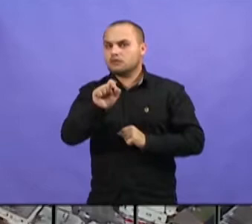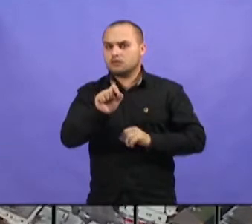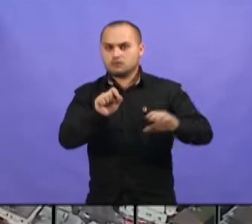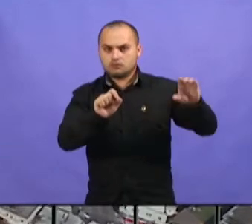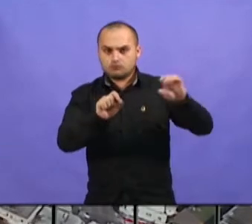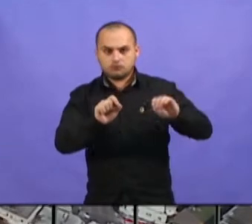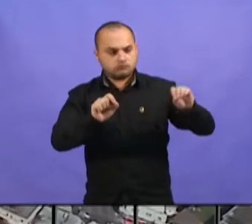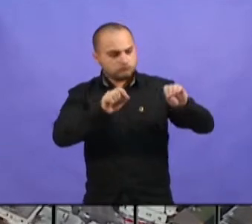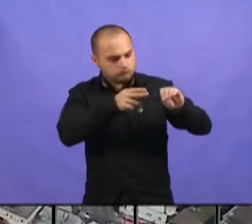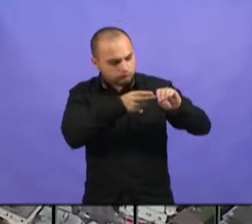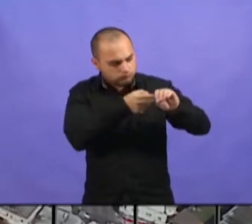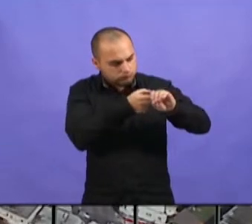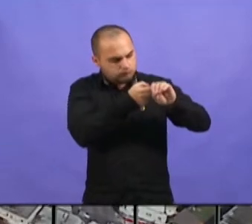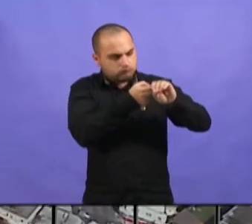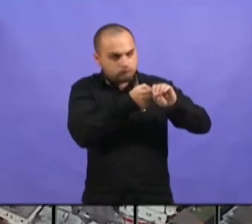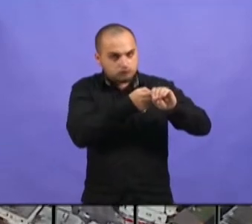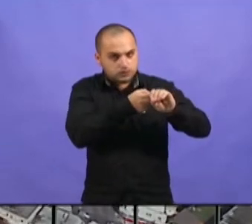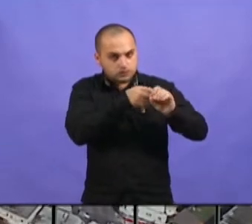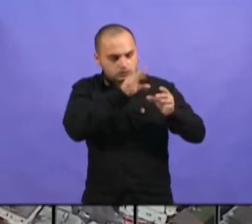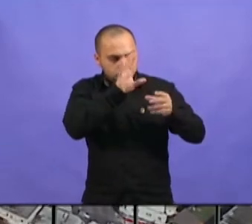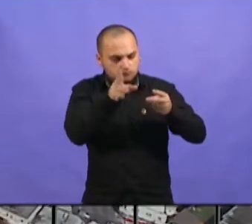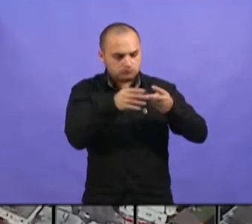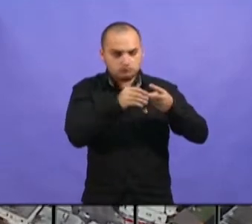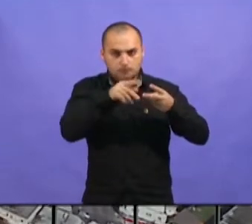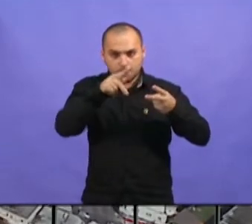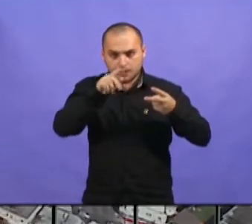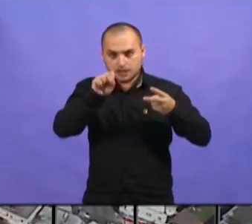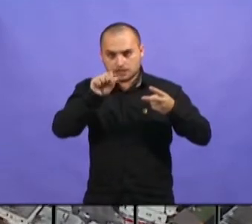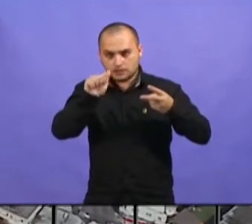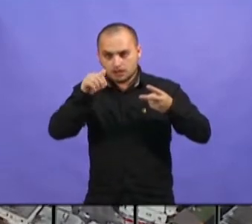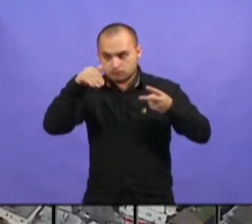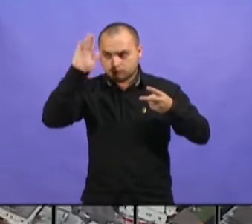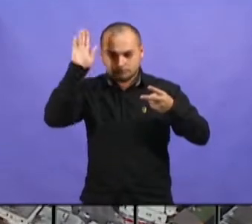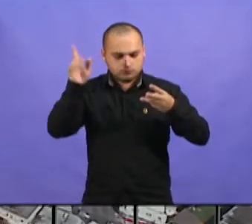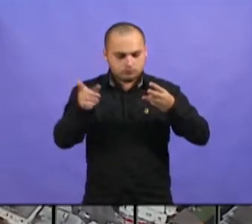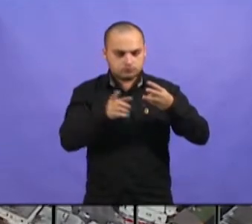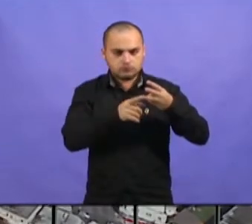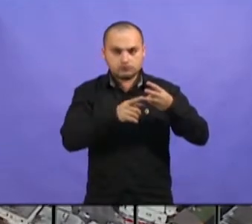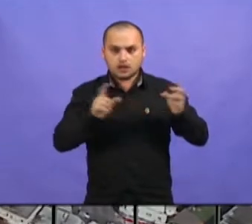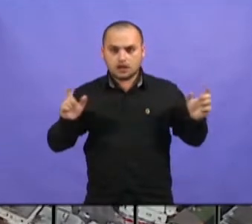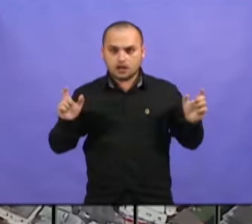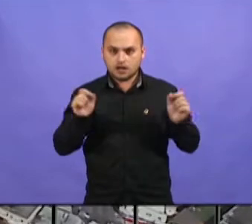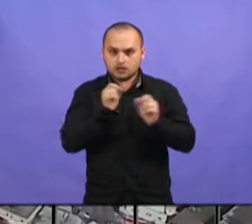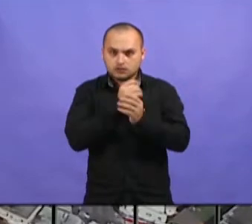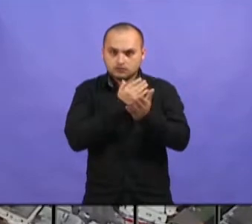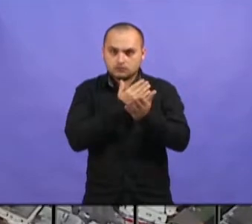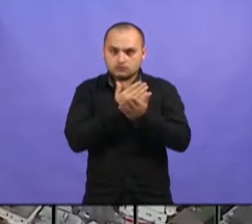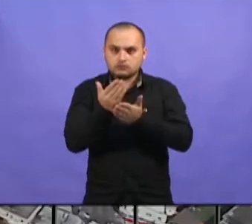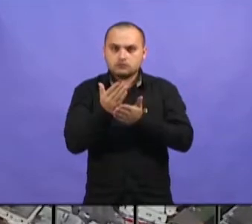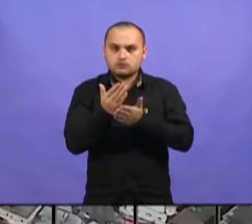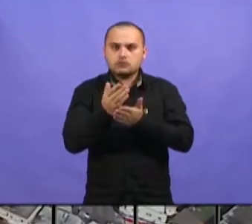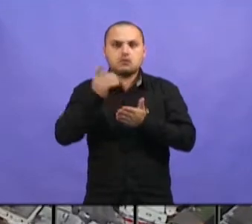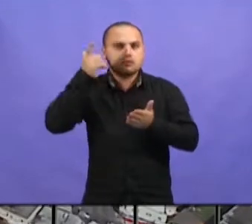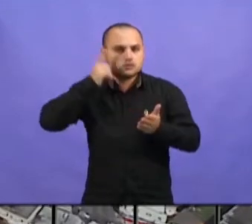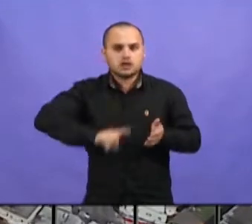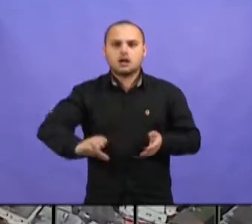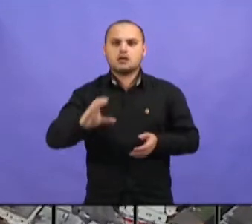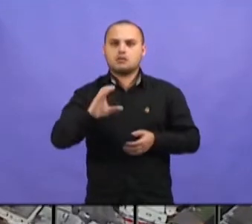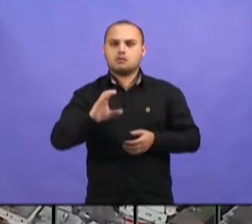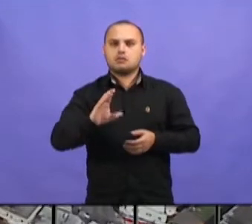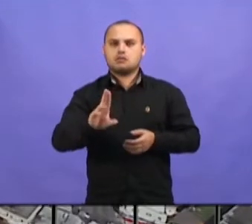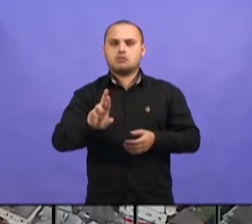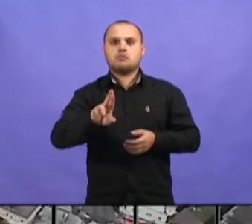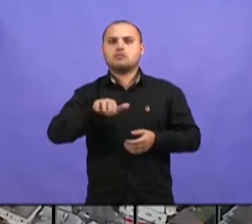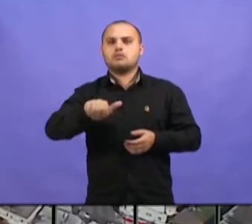a um PSA com diagnóstico de câncer ainda em estágio inicial, ele é curativo. A cirurgia